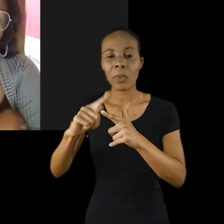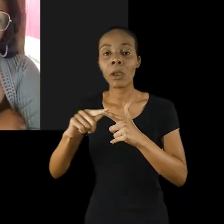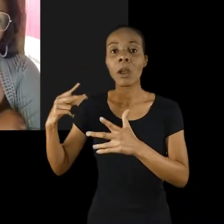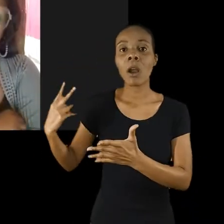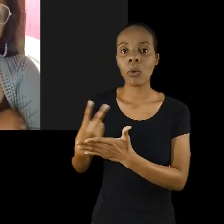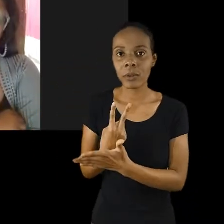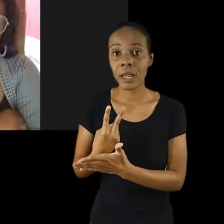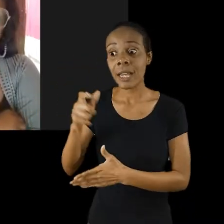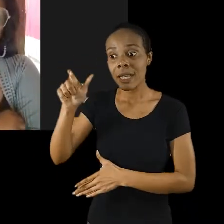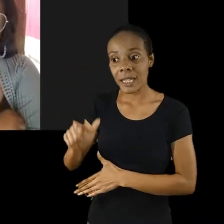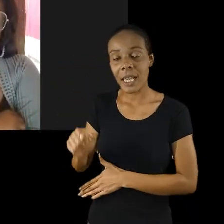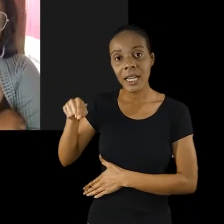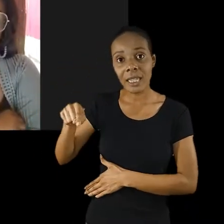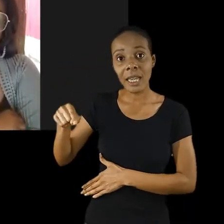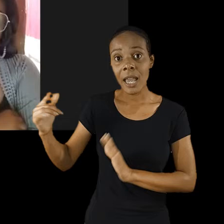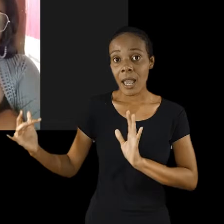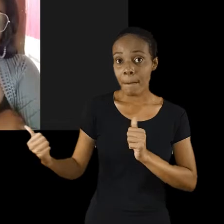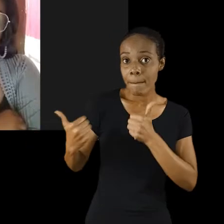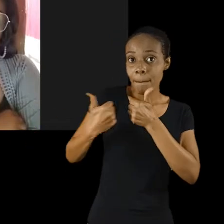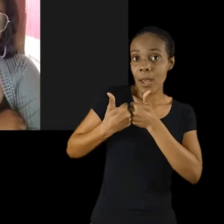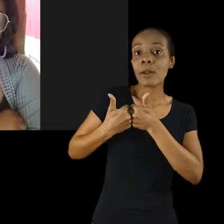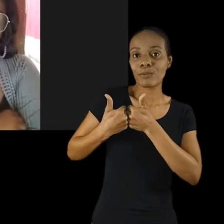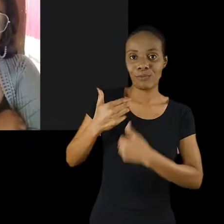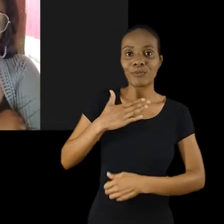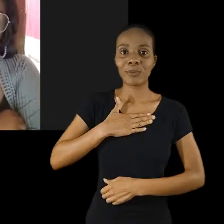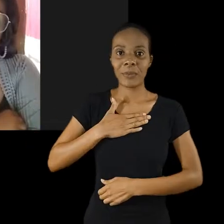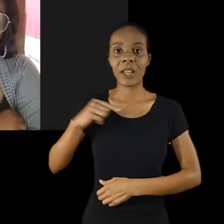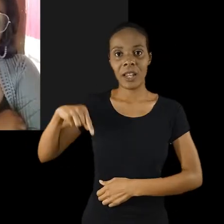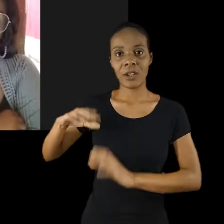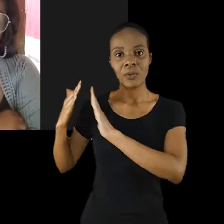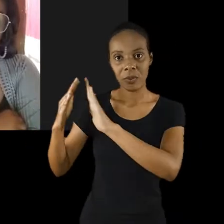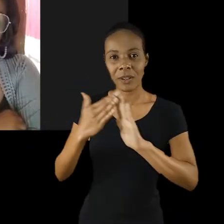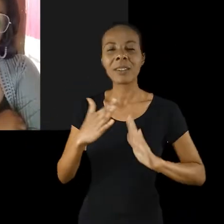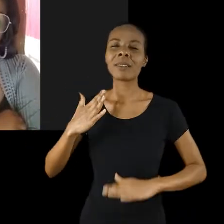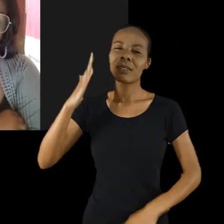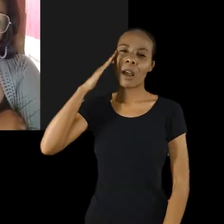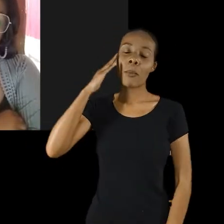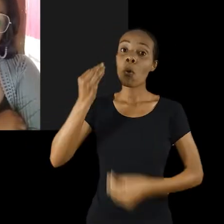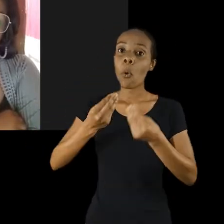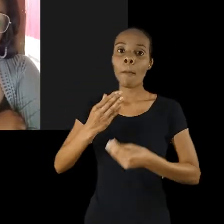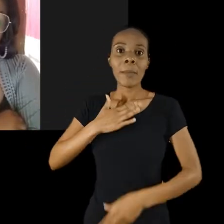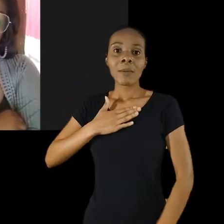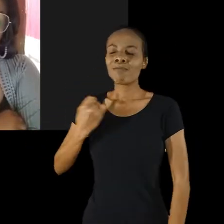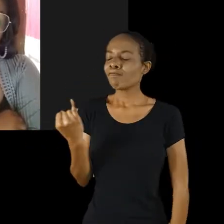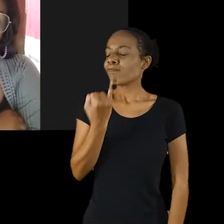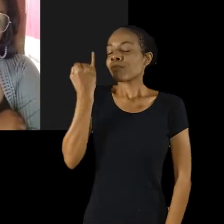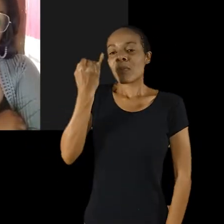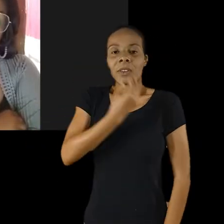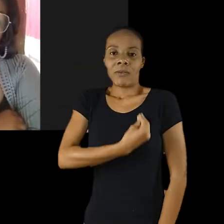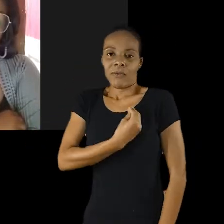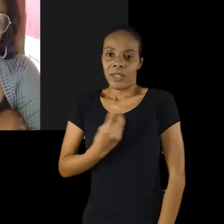no morro, na minha quebrada, sabe o quanto que a minha vivência dentro da minha quebrada é muito importante. E eu fui dar valor para isso